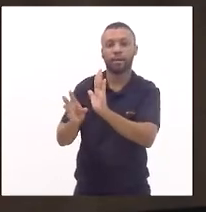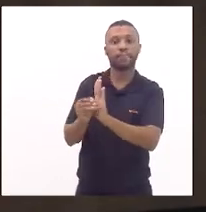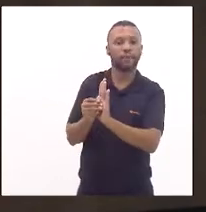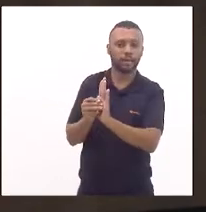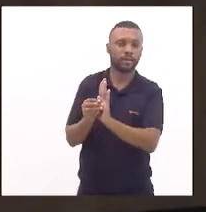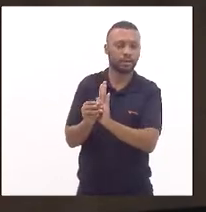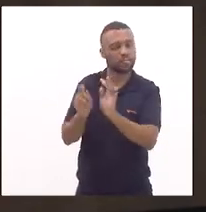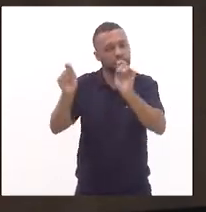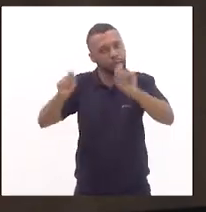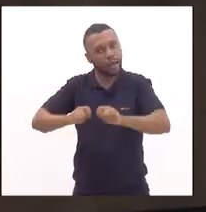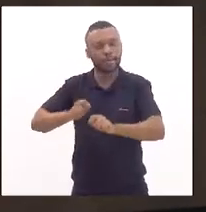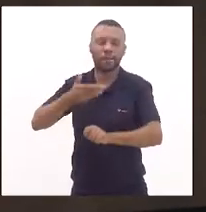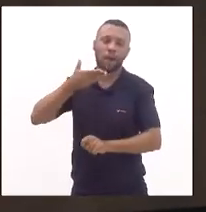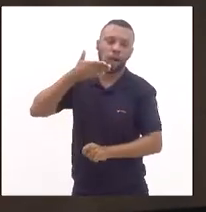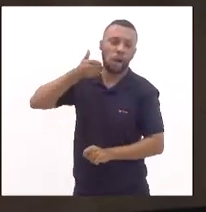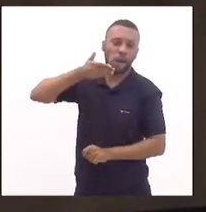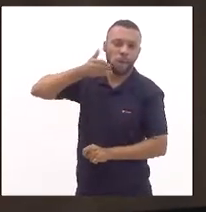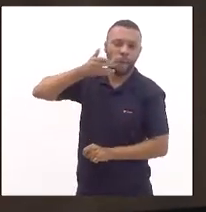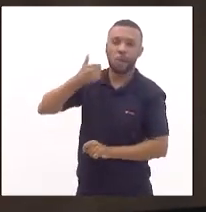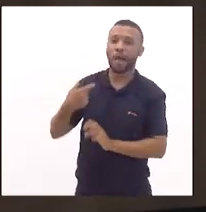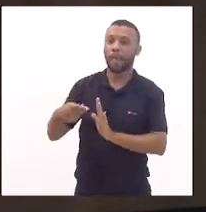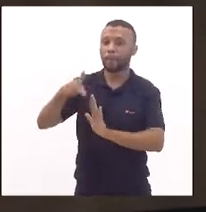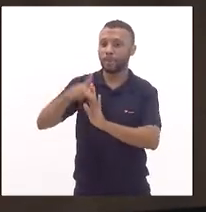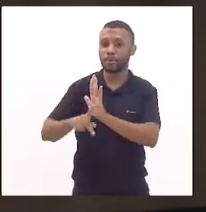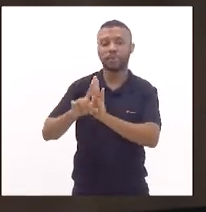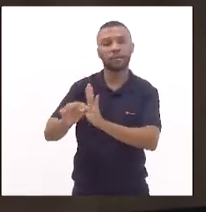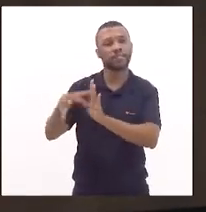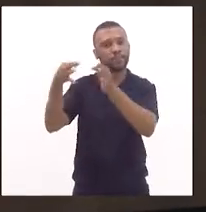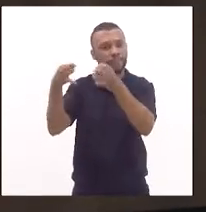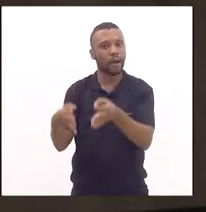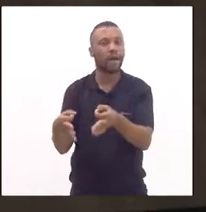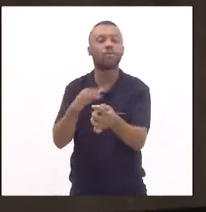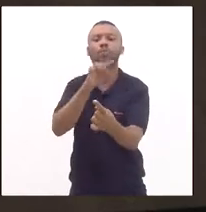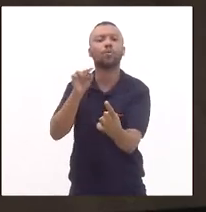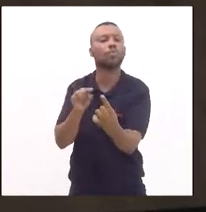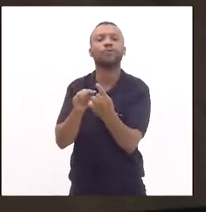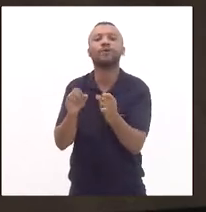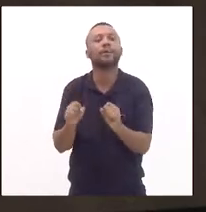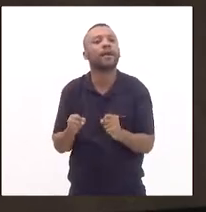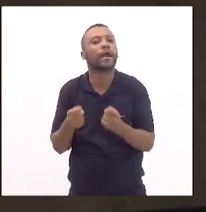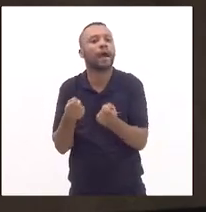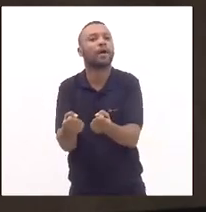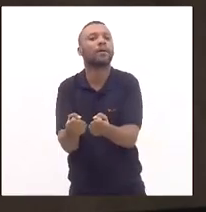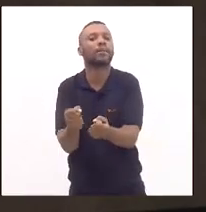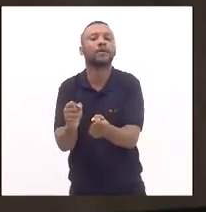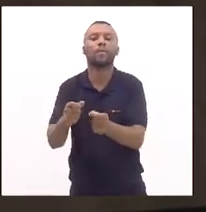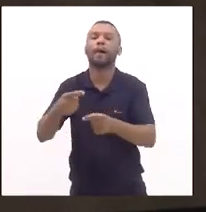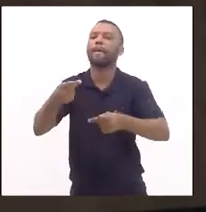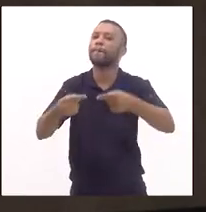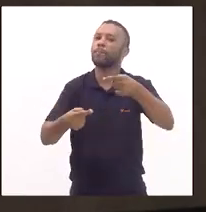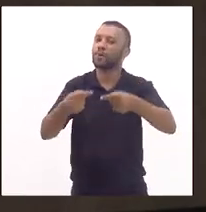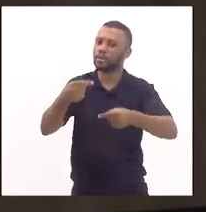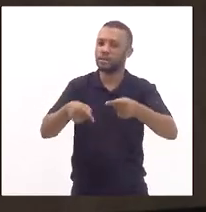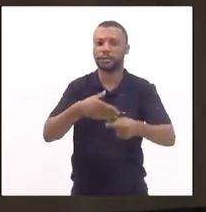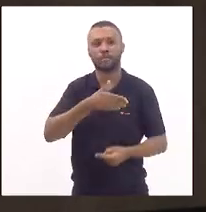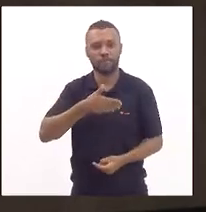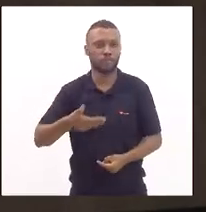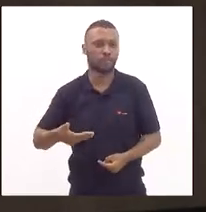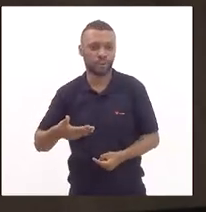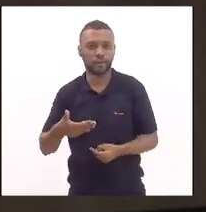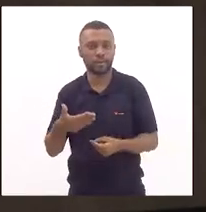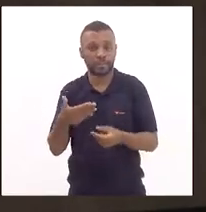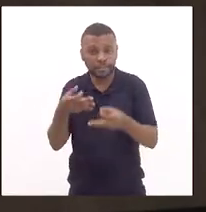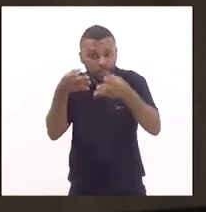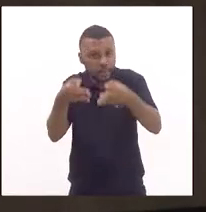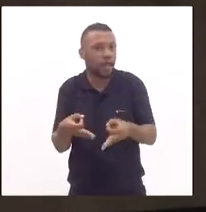pudessem aprimorar de fato o projeto e que garanta, né, uma política pública efetiva,